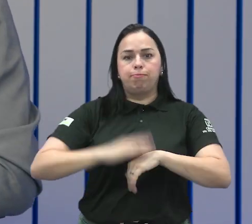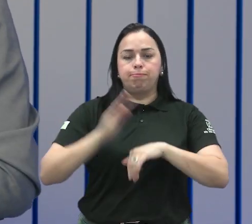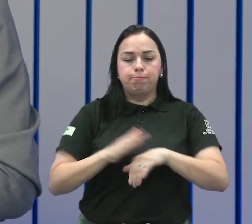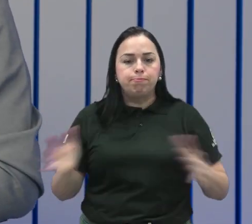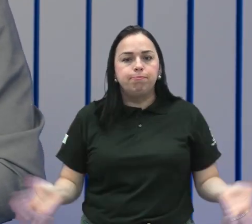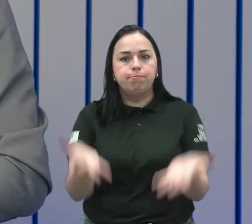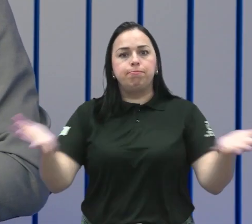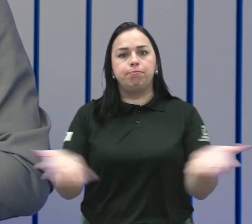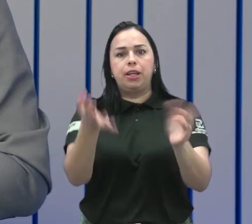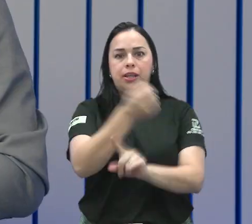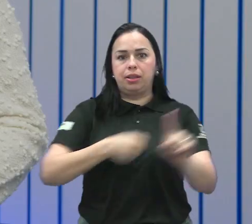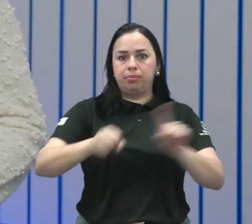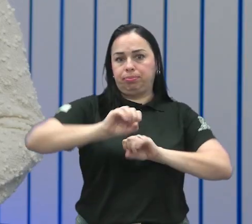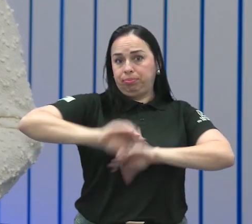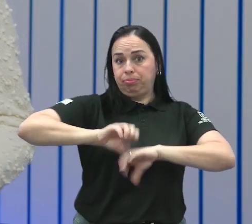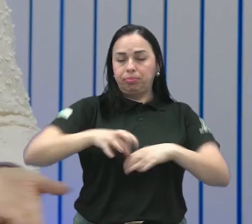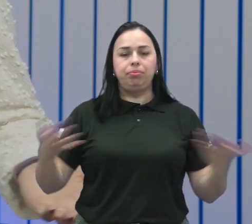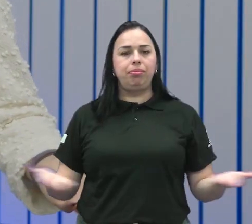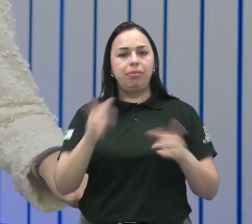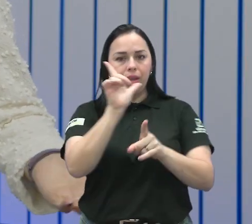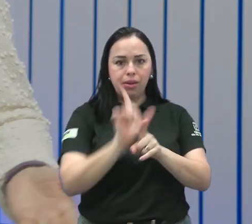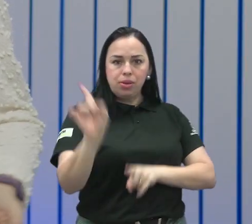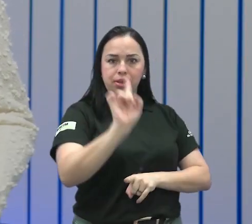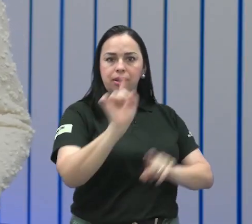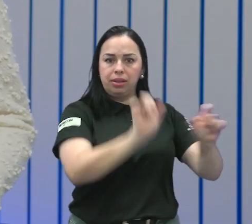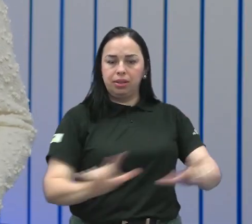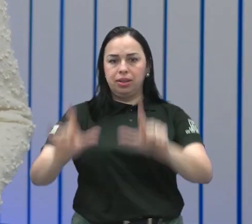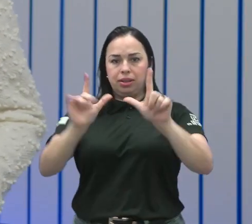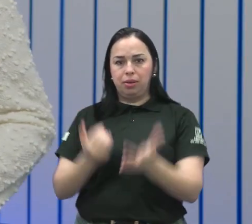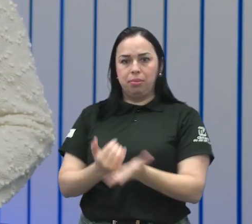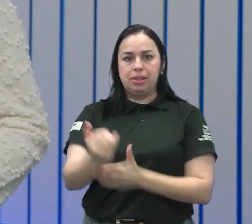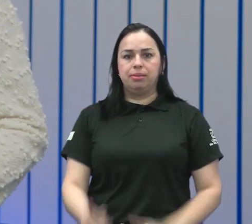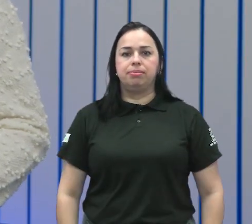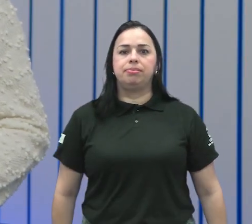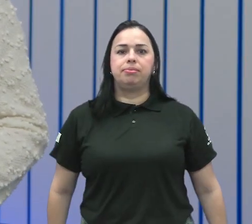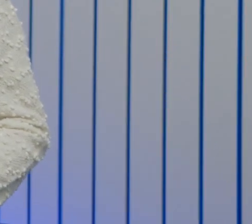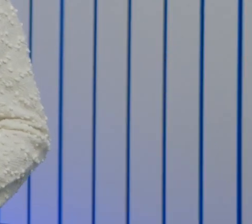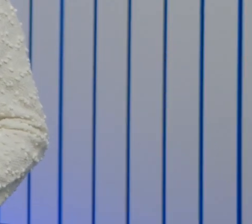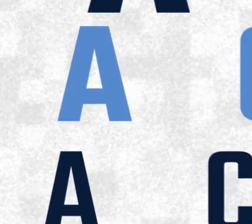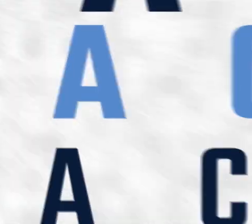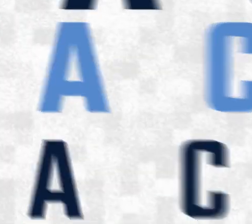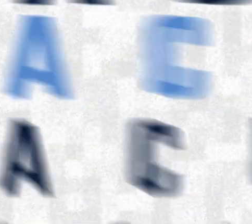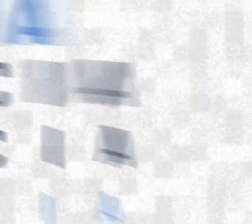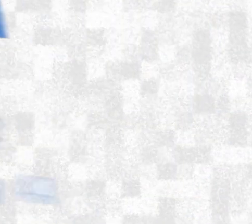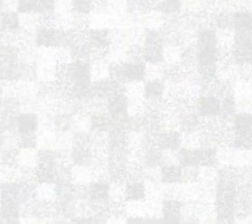atividades socioeducativas. Fique com a gente, o Sobre Política está começando.